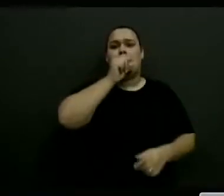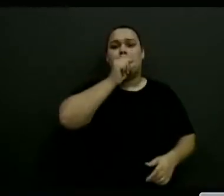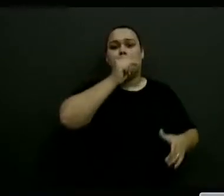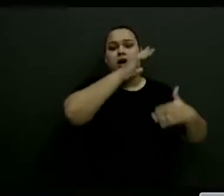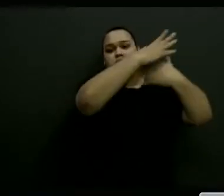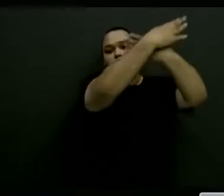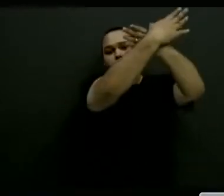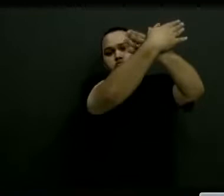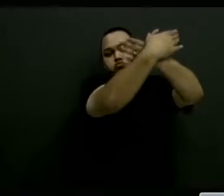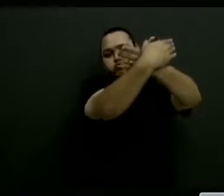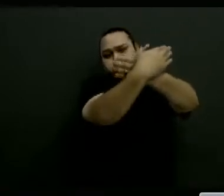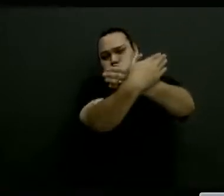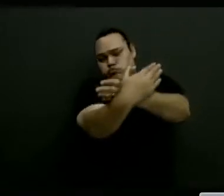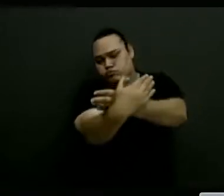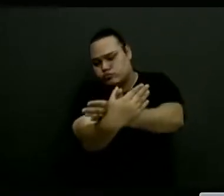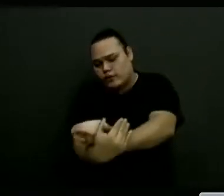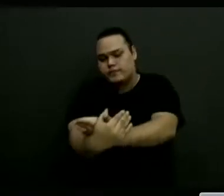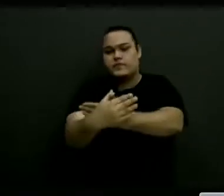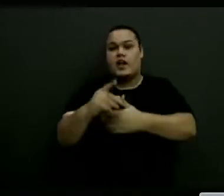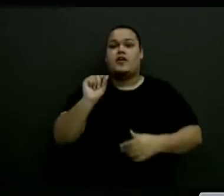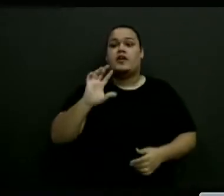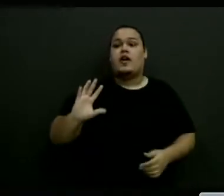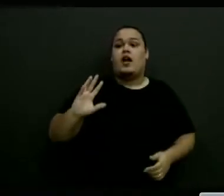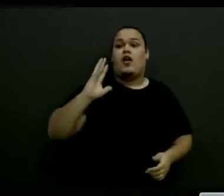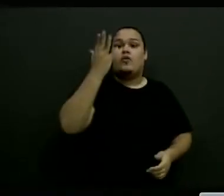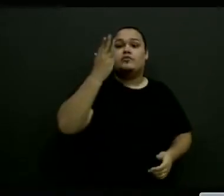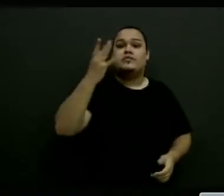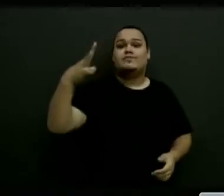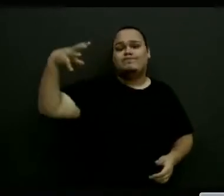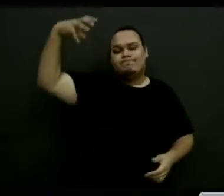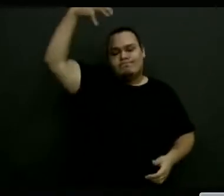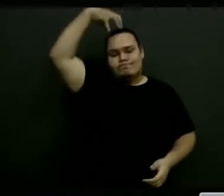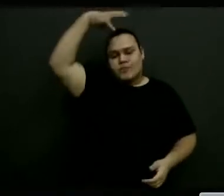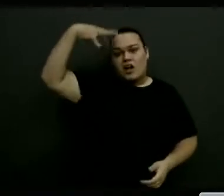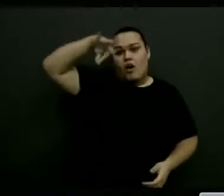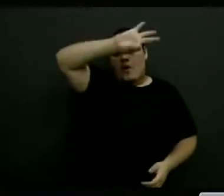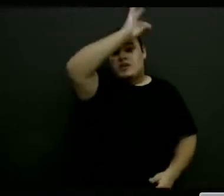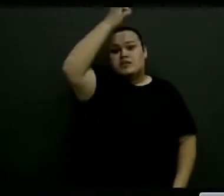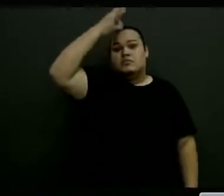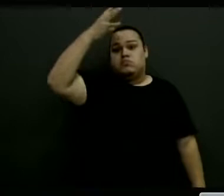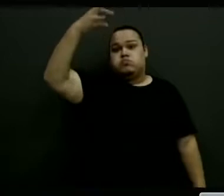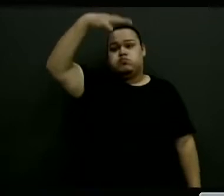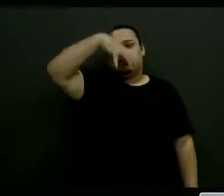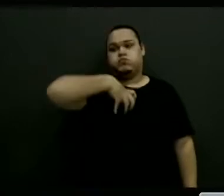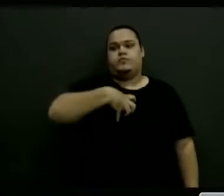pousou sobre ele. O Espírito Santo não havia repousado sobre nenhum homem